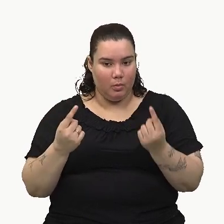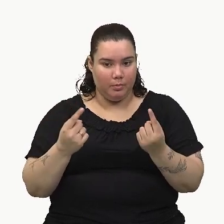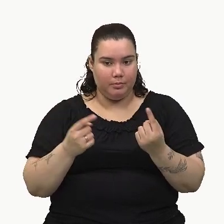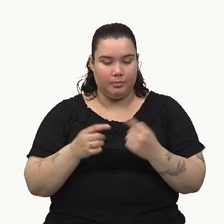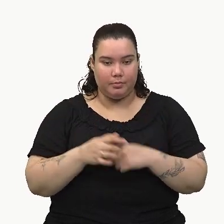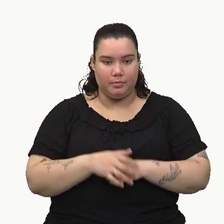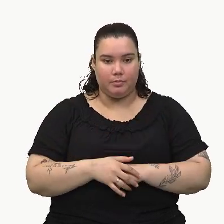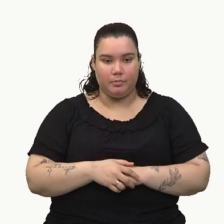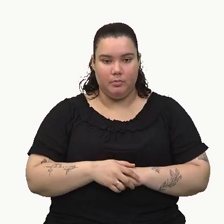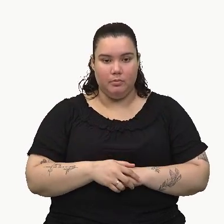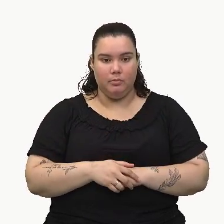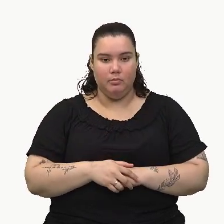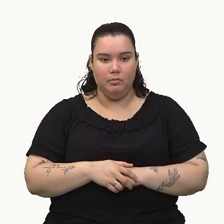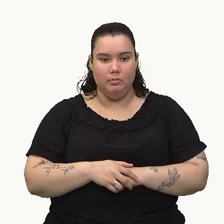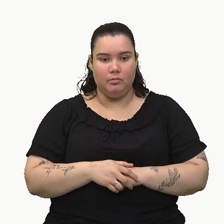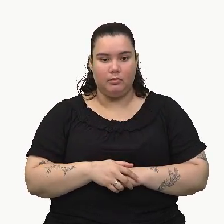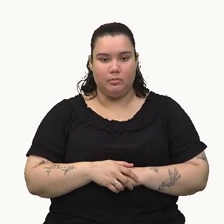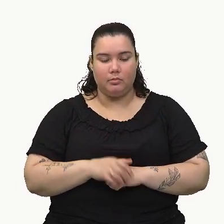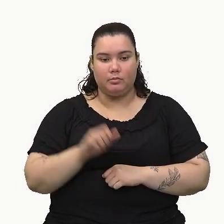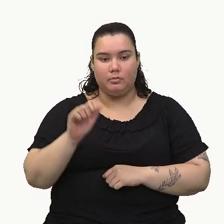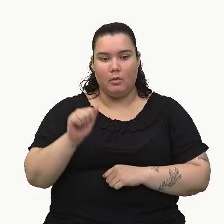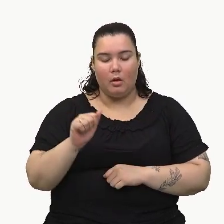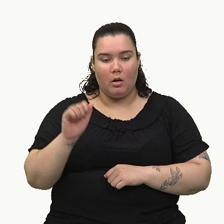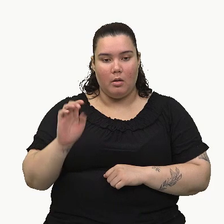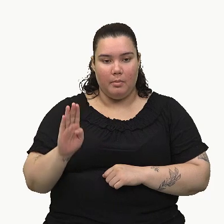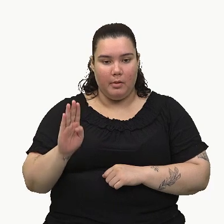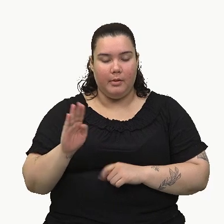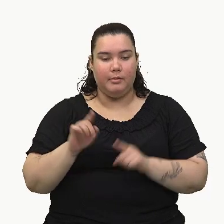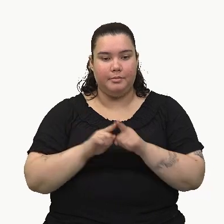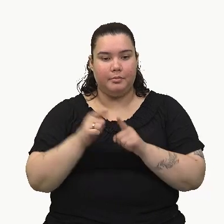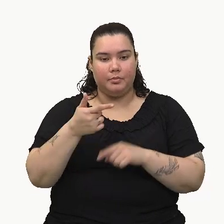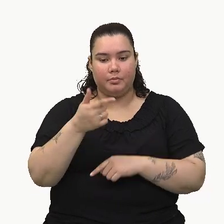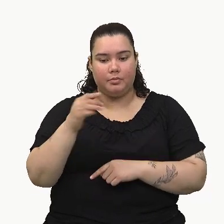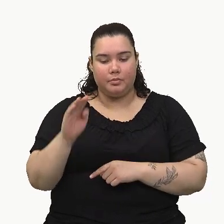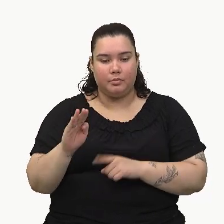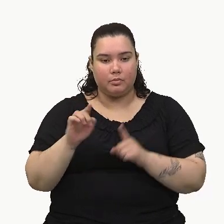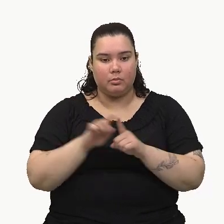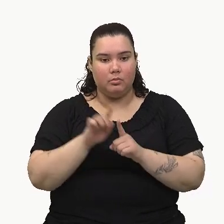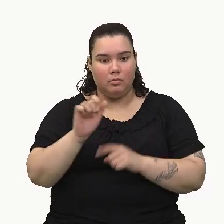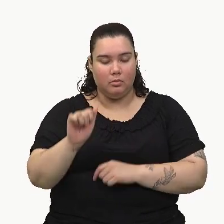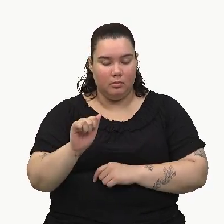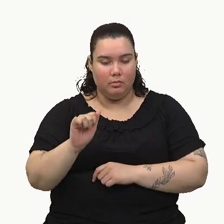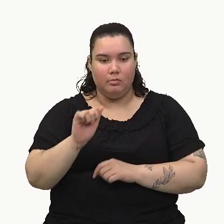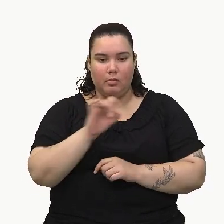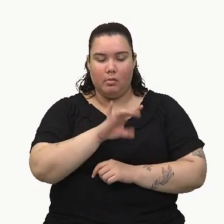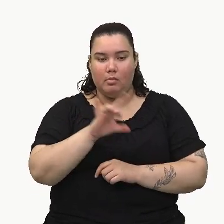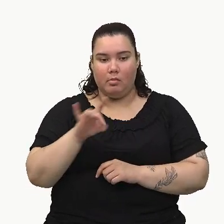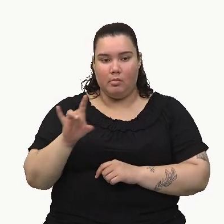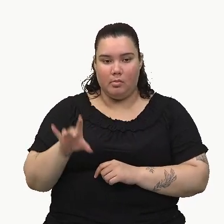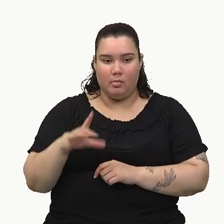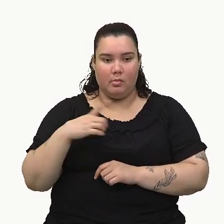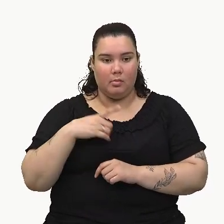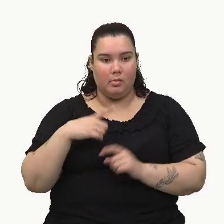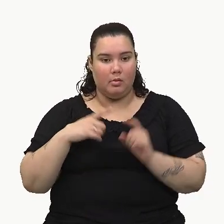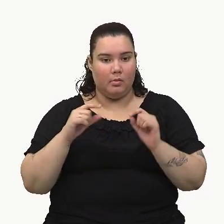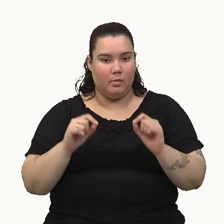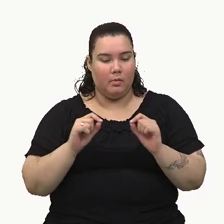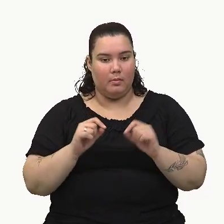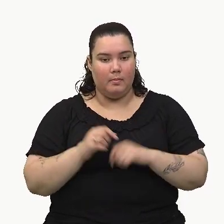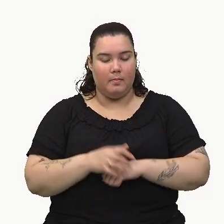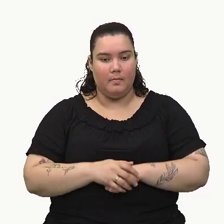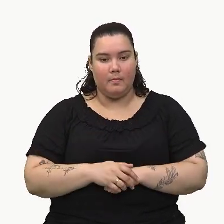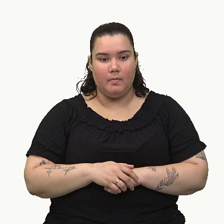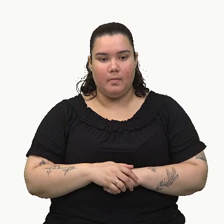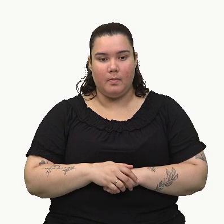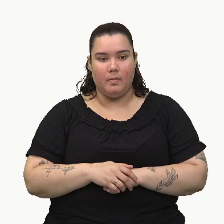A com expoente 1. Analisando agora cada um deles separadamente. O que vai acontecer? Vamos lá